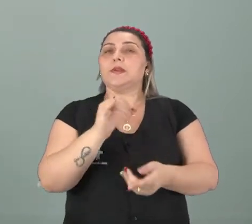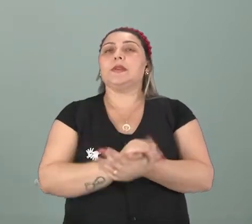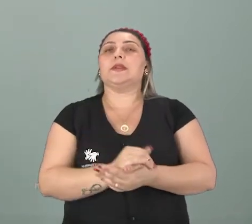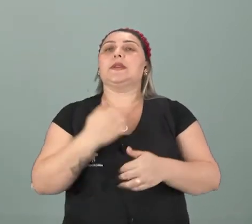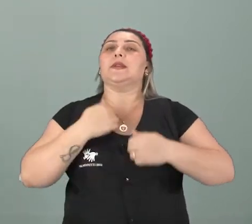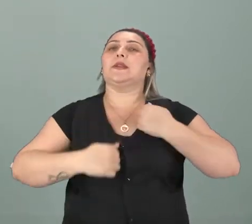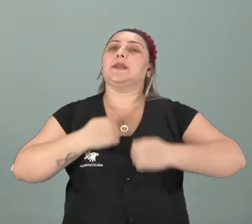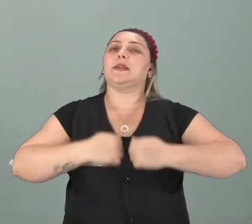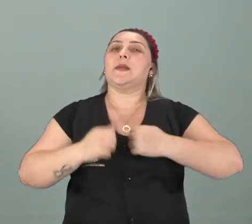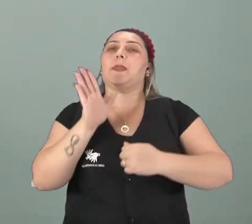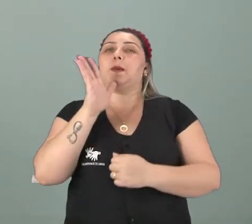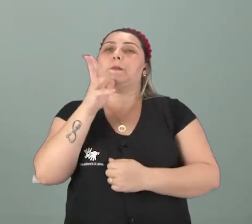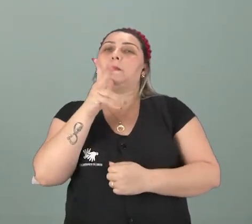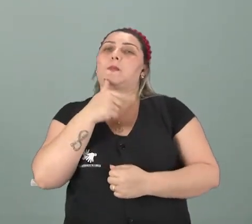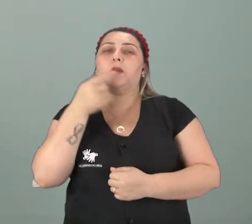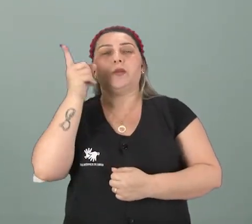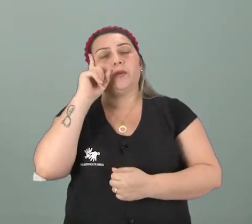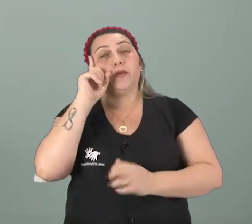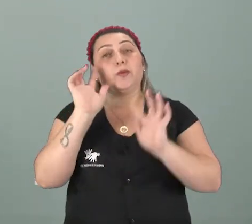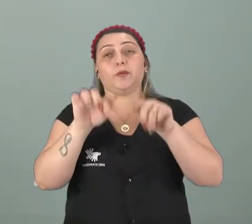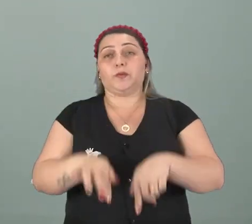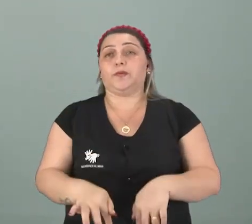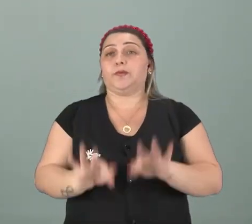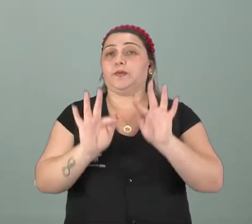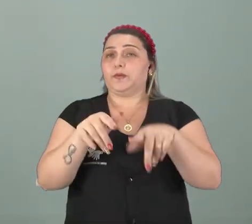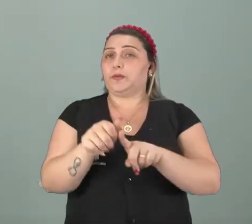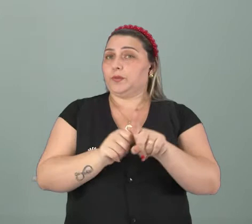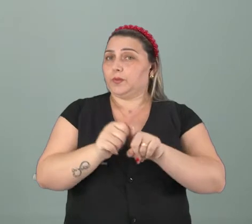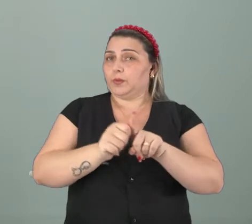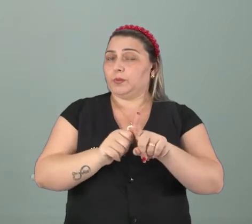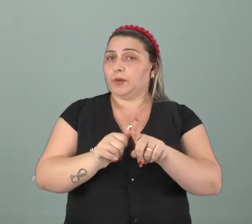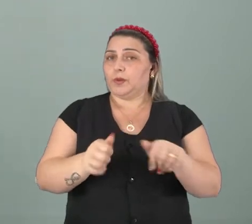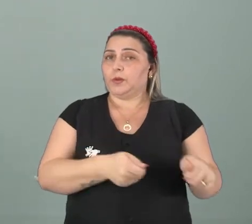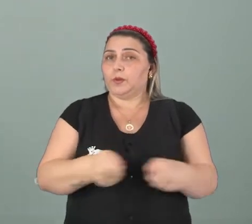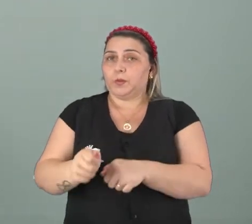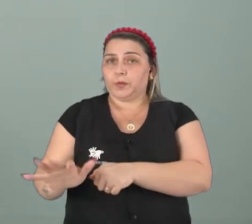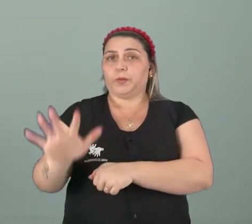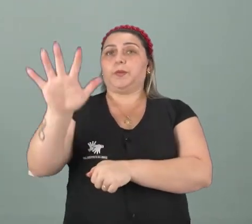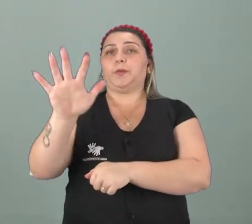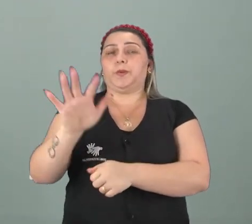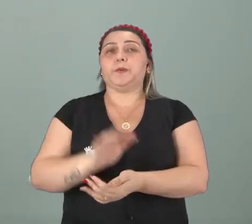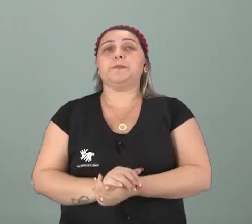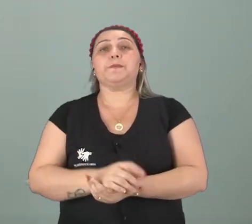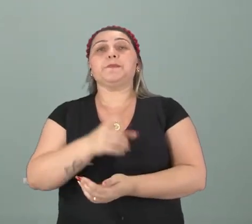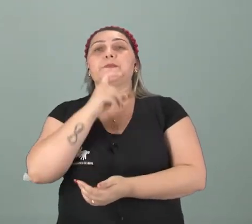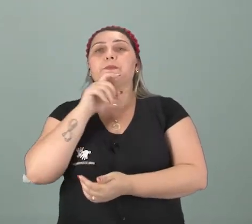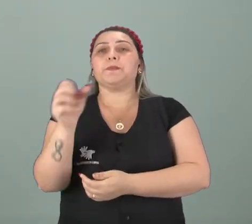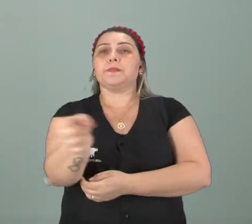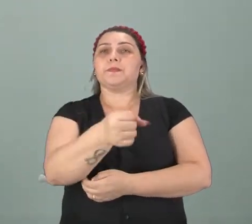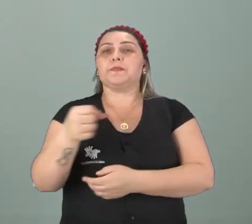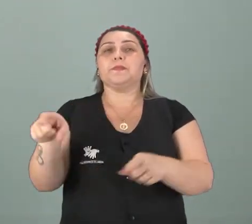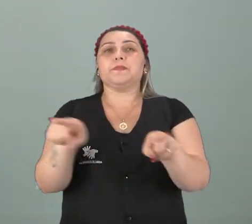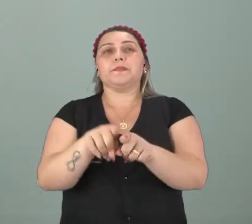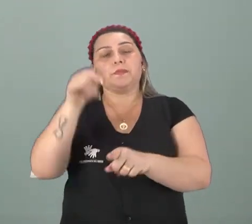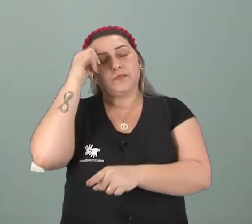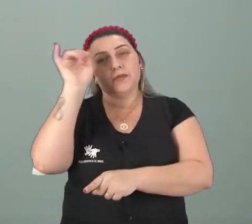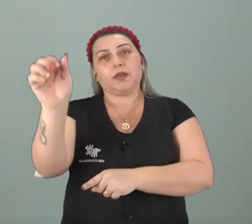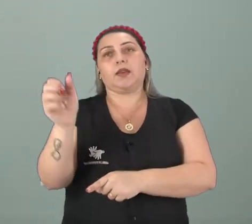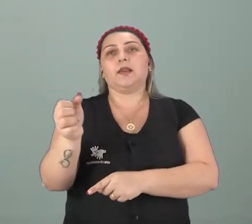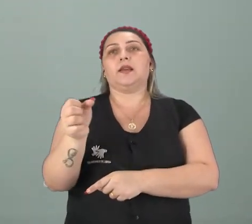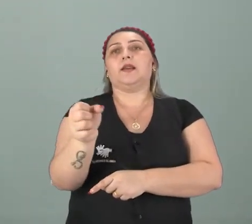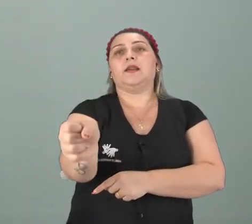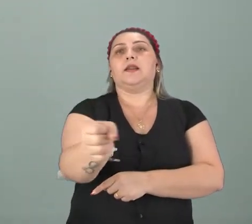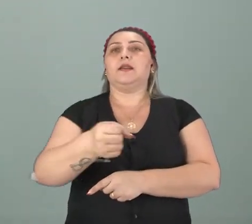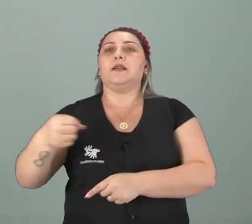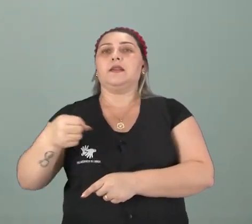longo todos os dias, isso no final do mês vai impactar na sua conta de energia, tá? E a geladeira é evitar aquele hábito que nós temos,